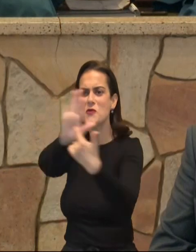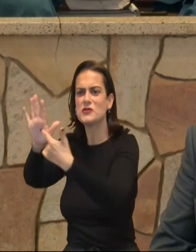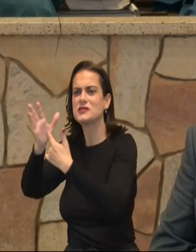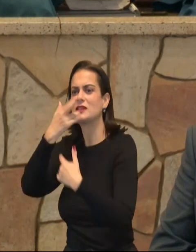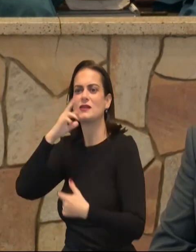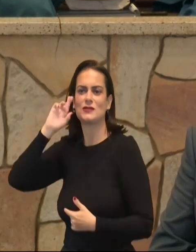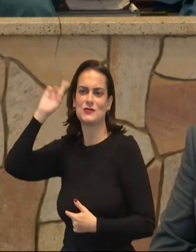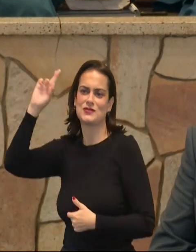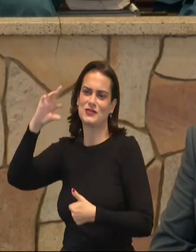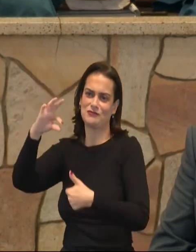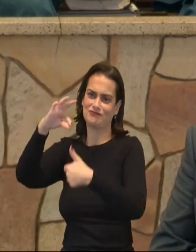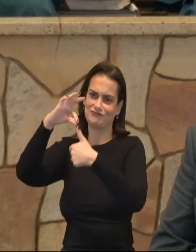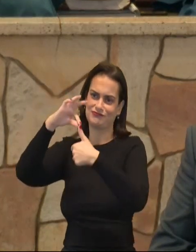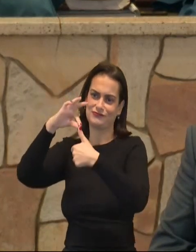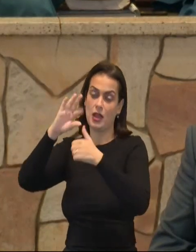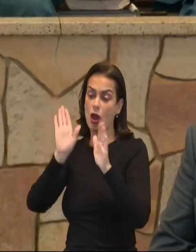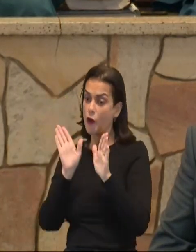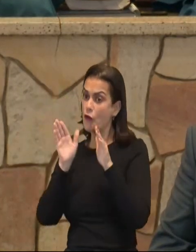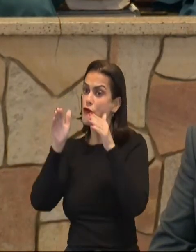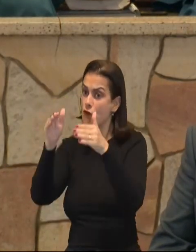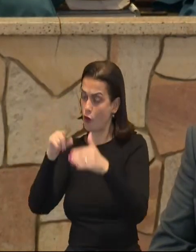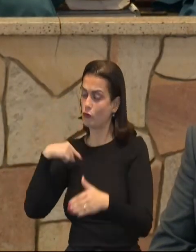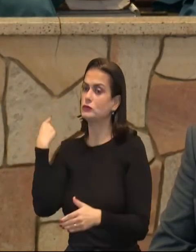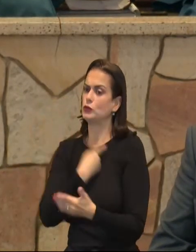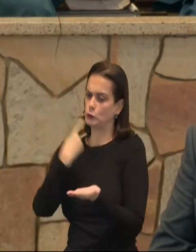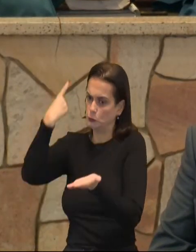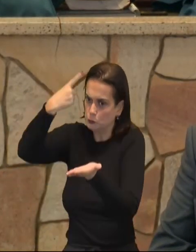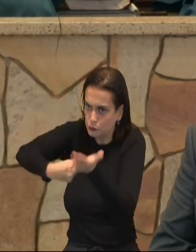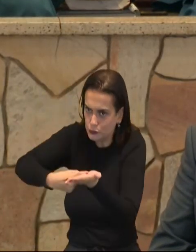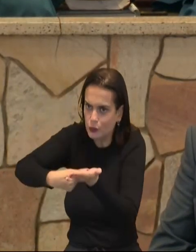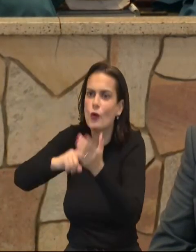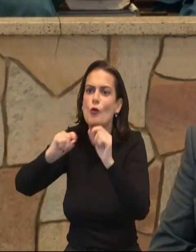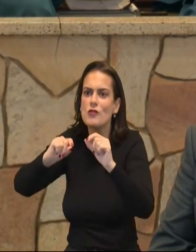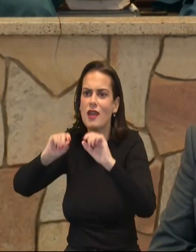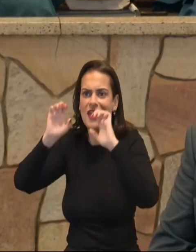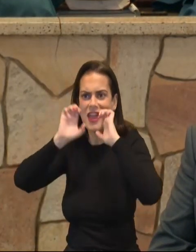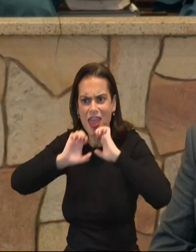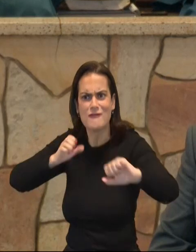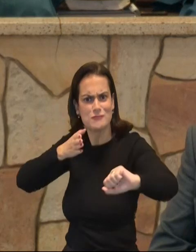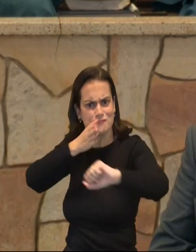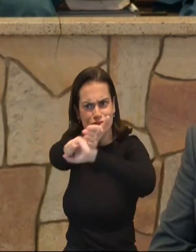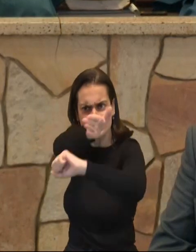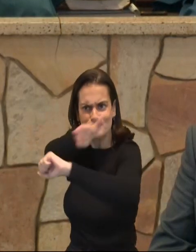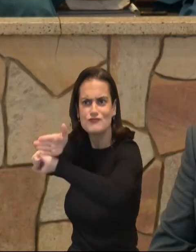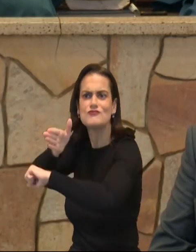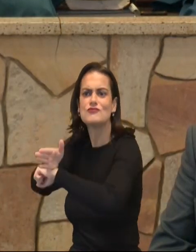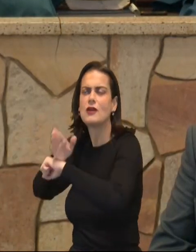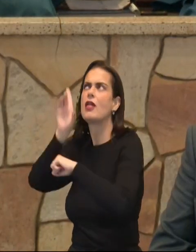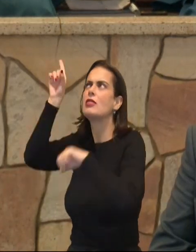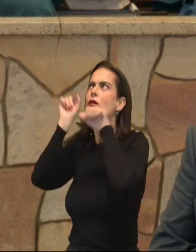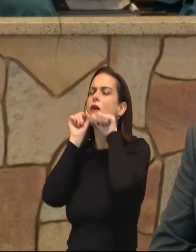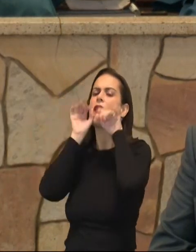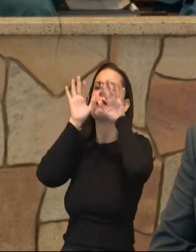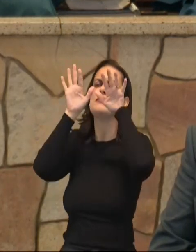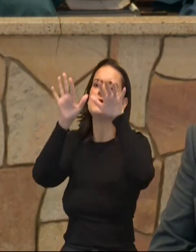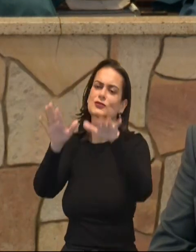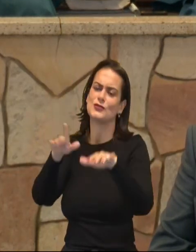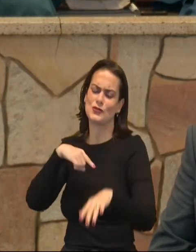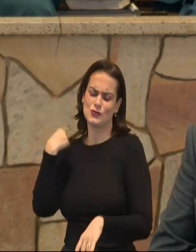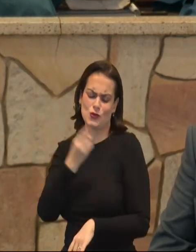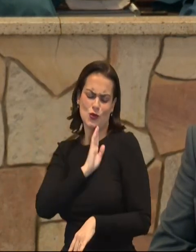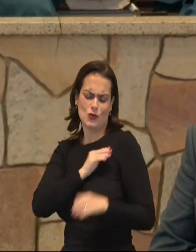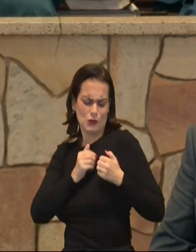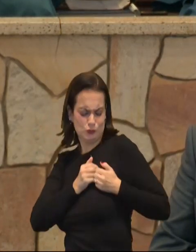foco da nossa igreja, esse é o foco da missão, salvar vidas. Que o Senhor nos abençoe nesse tempo, que os nossos corações